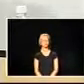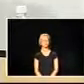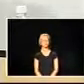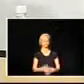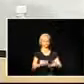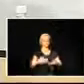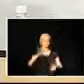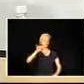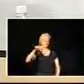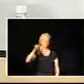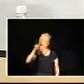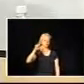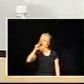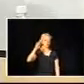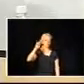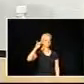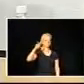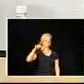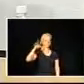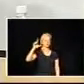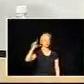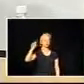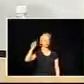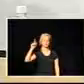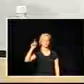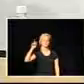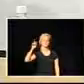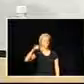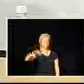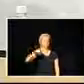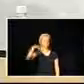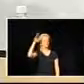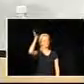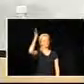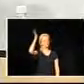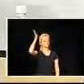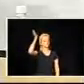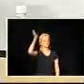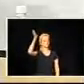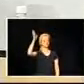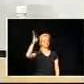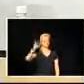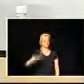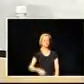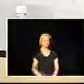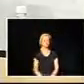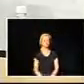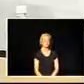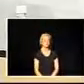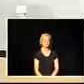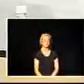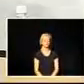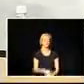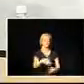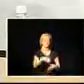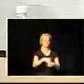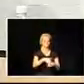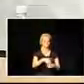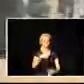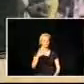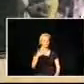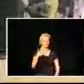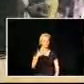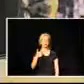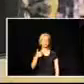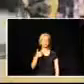1, neste município. Artigo 3º. Essa lei entra em vigor na data de sua publicação. Em votação, aprovado,